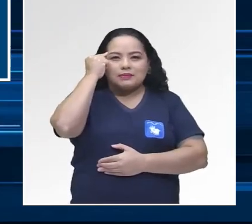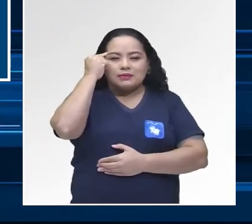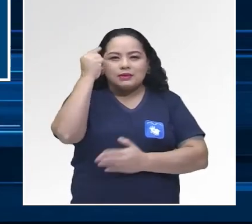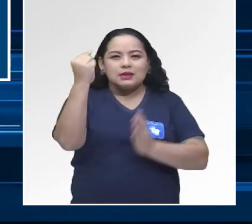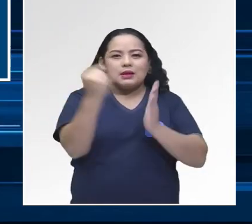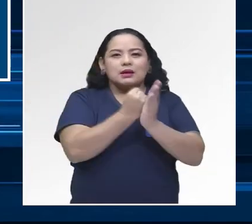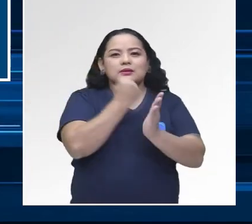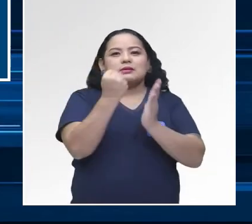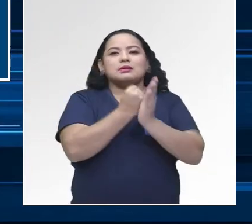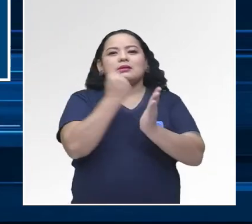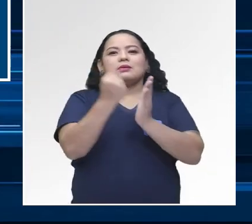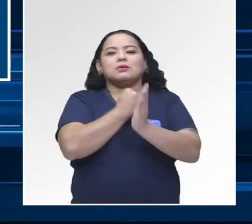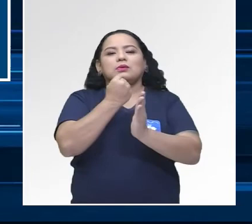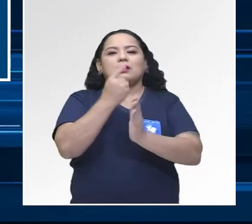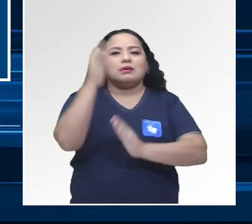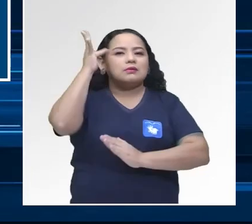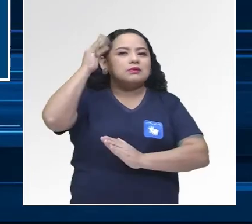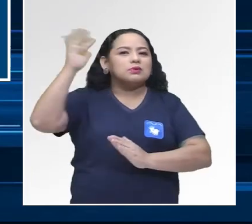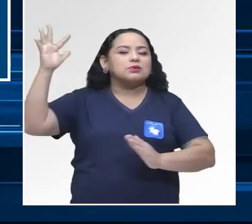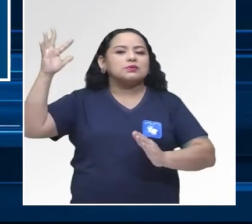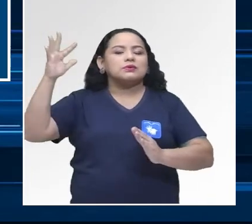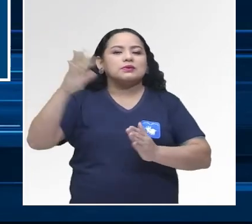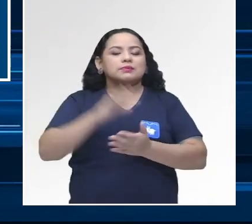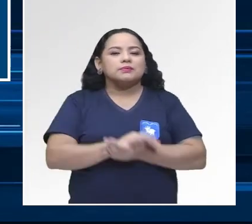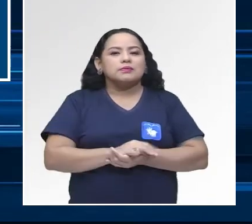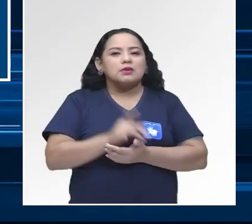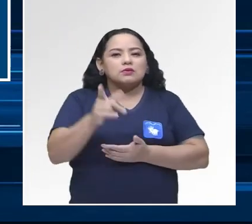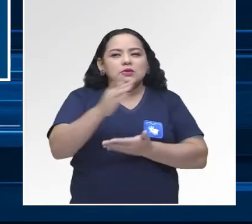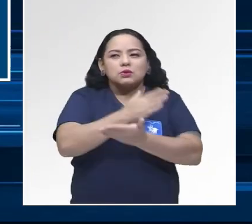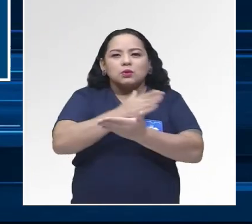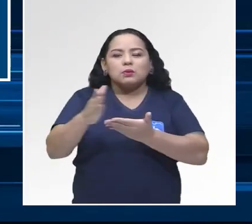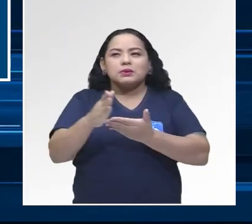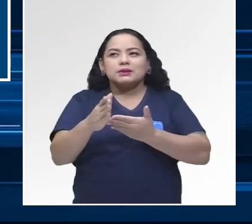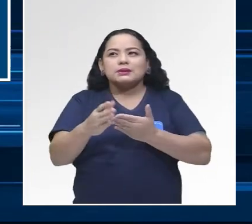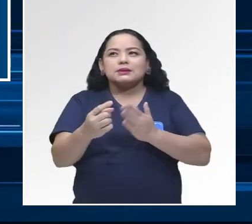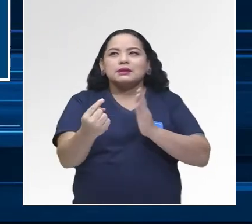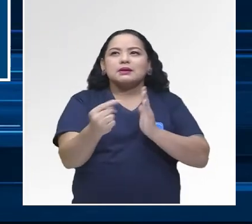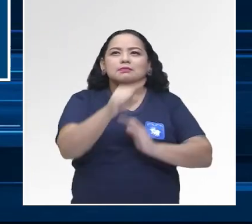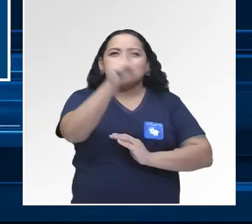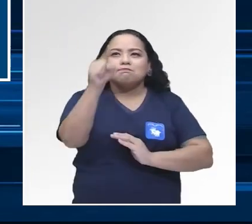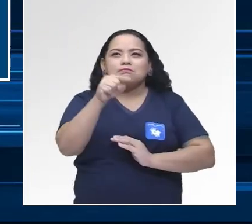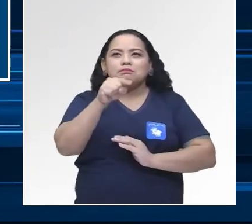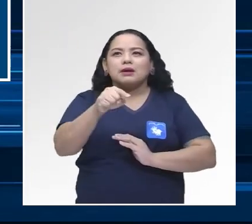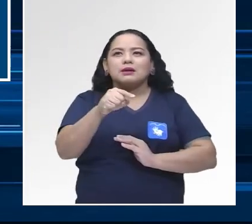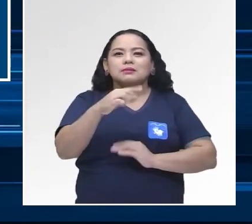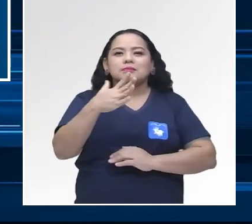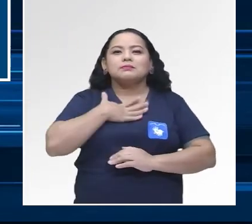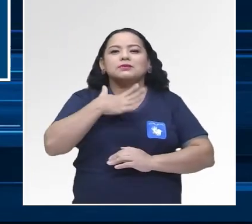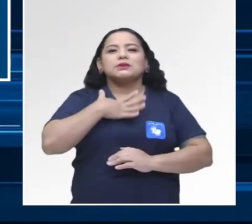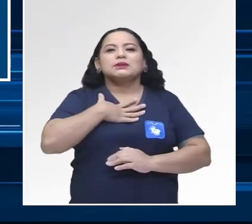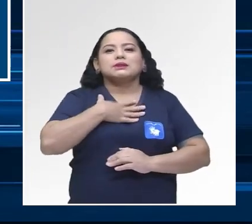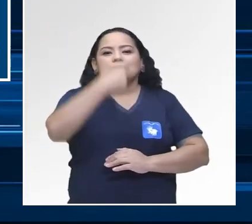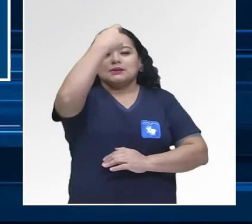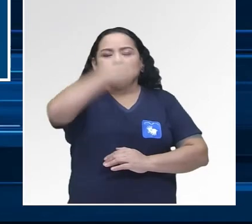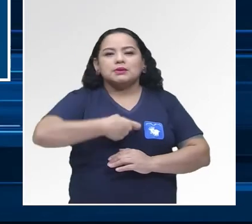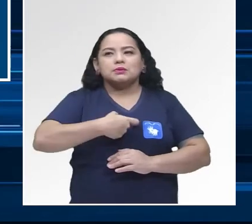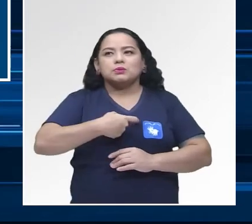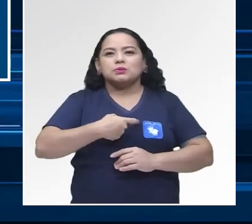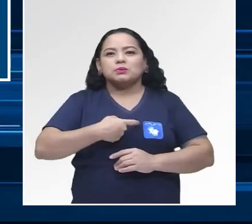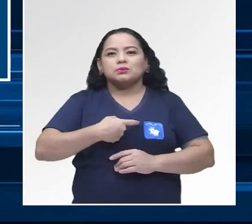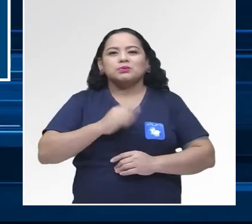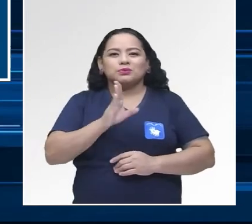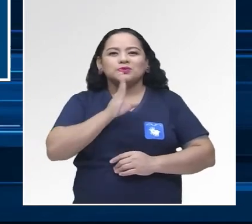a si mesmo. Você começa a colocar interrogações para você mesmo. Né? O famoso porquê, né?